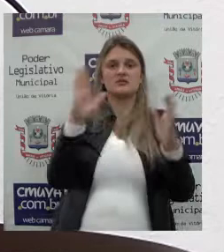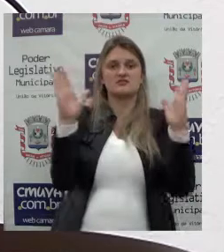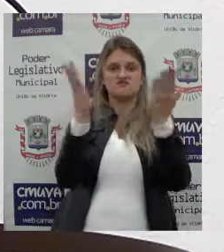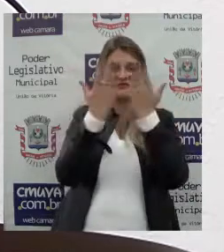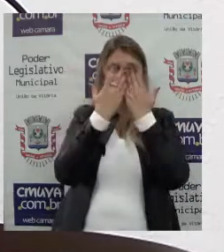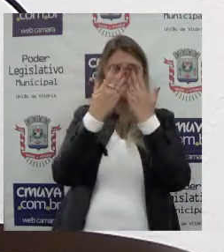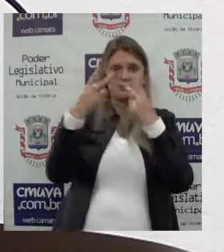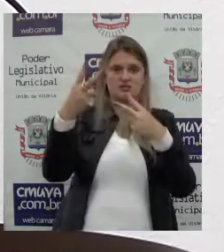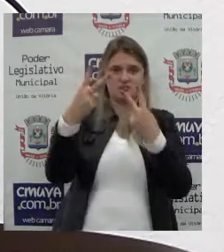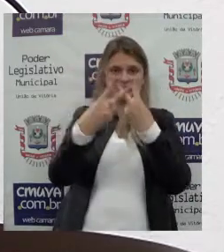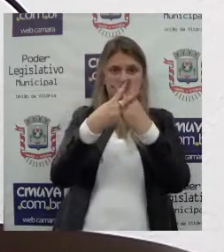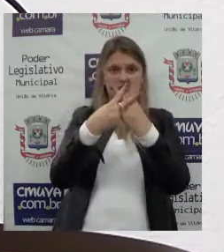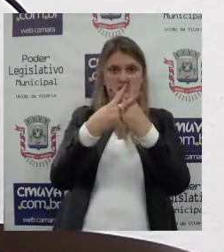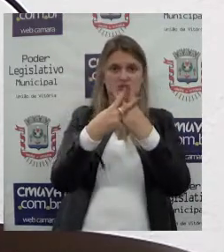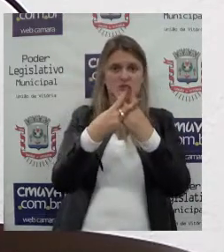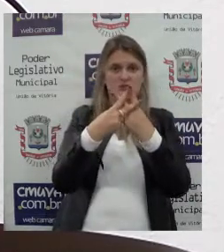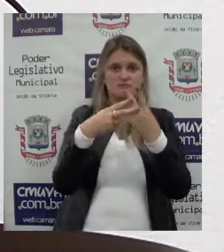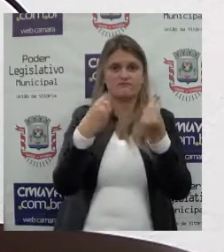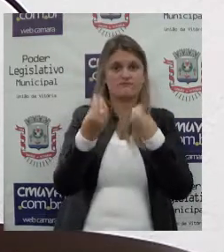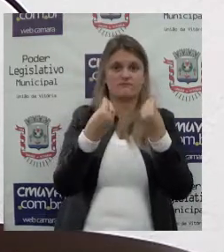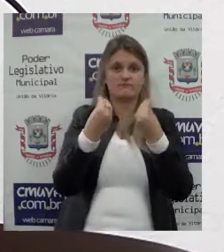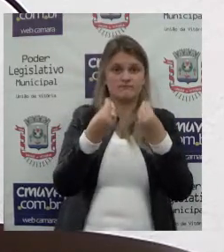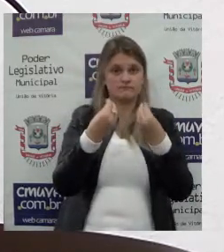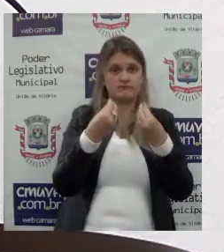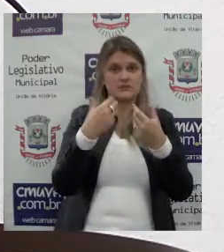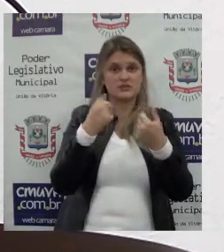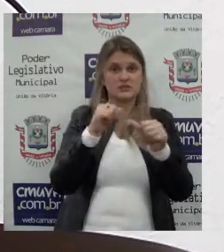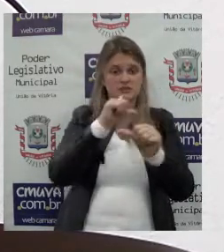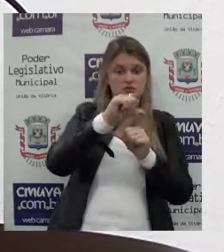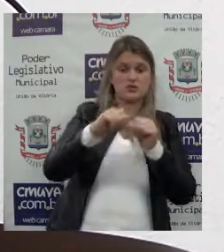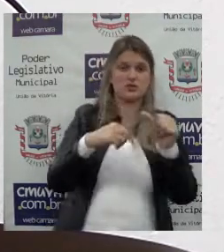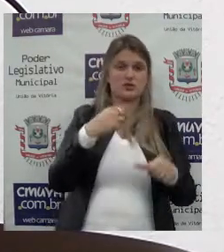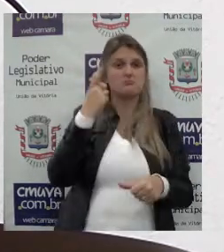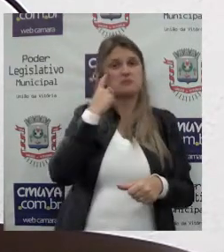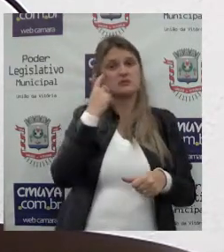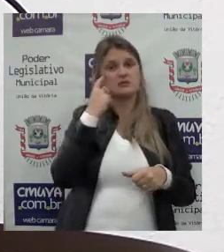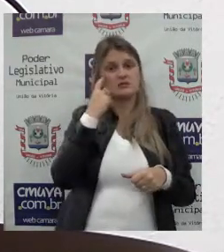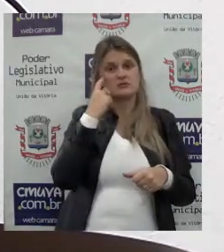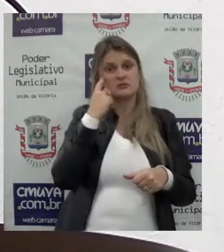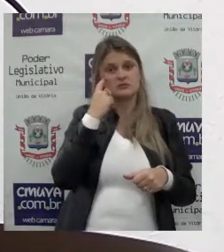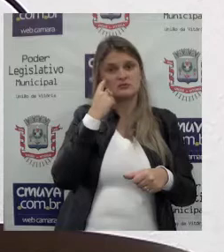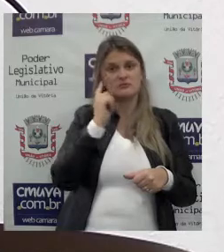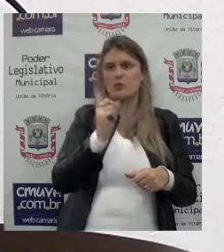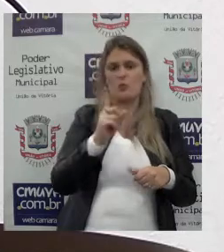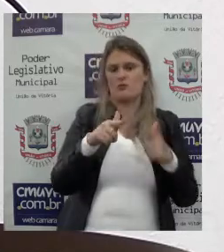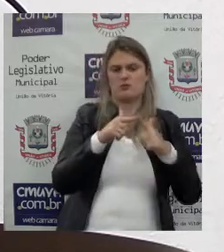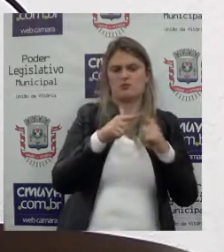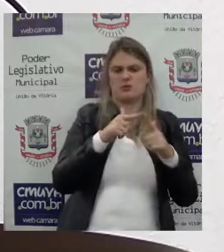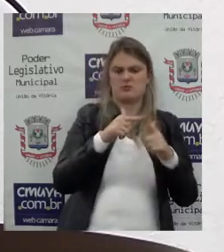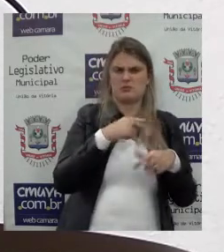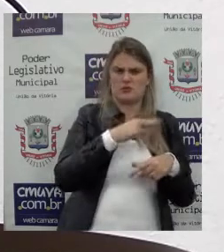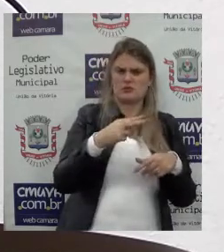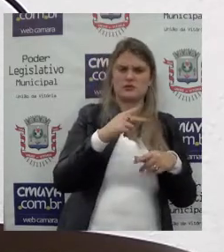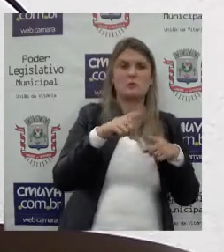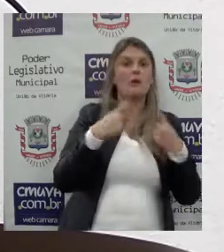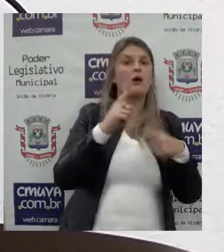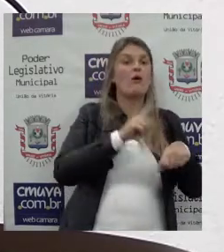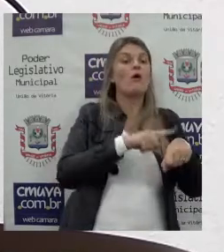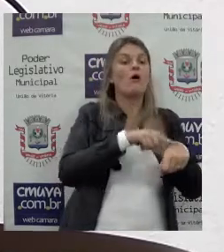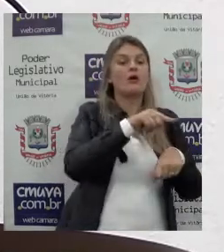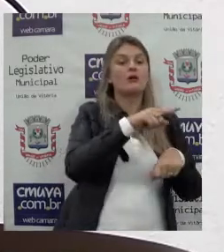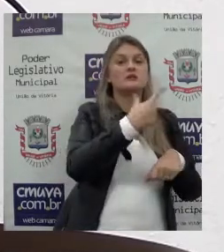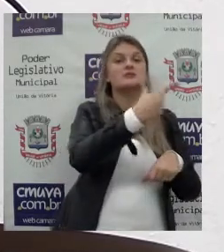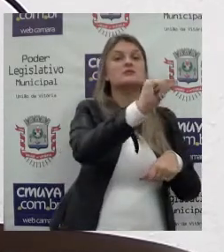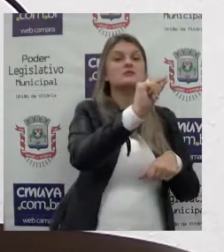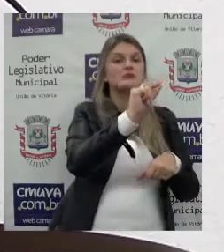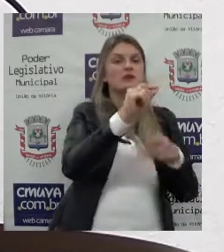anos fechada, 5 anos fechada, 6 meses fechada? Você coloca no lugar de um preço. Não é problema nosso, mas vai